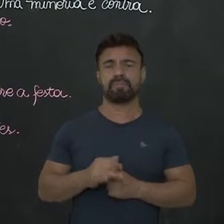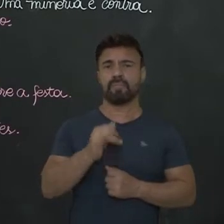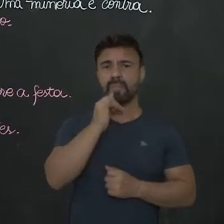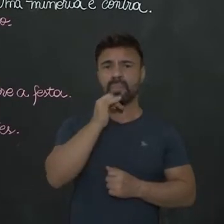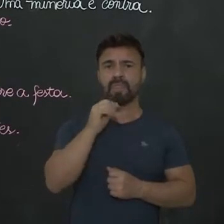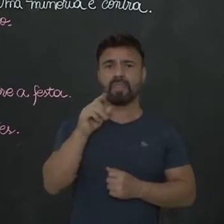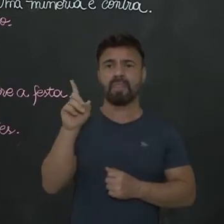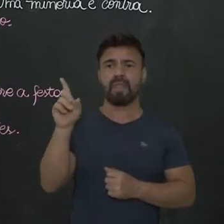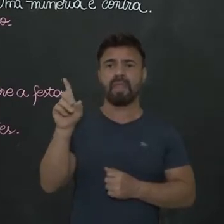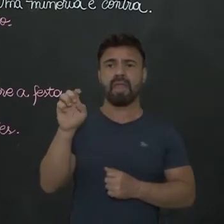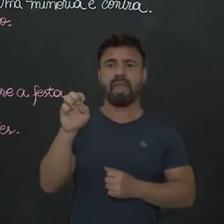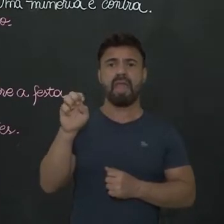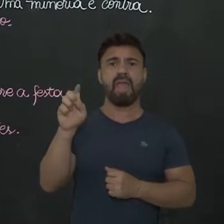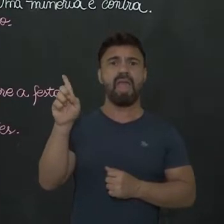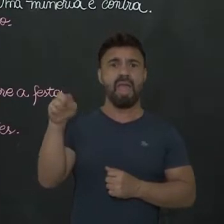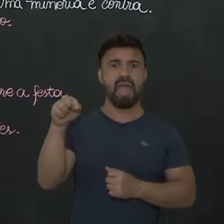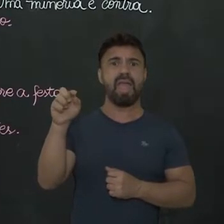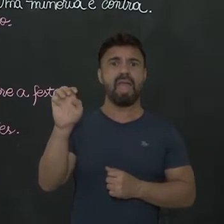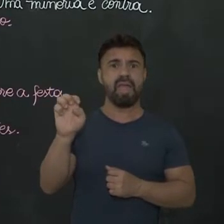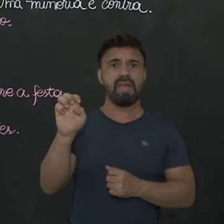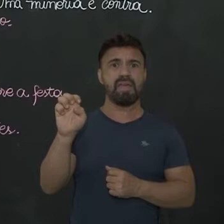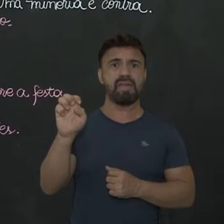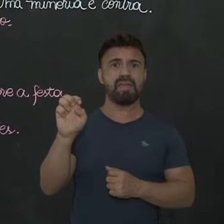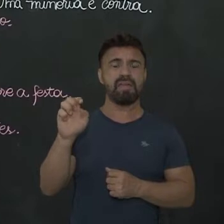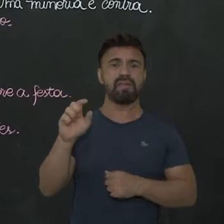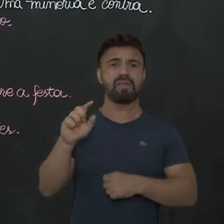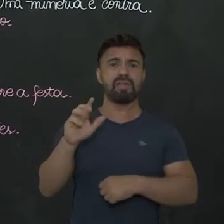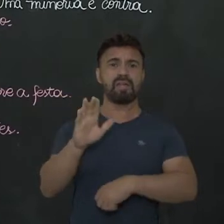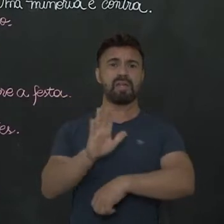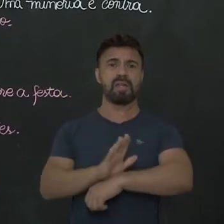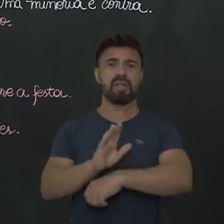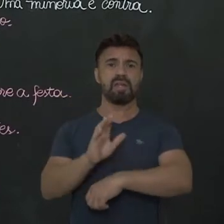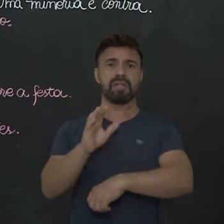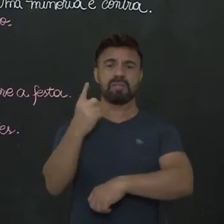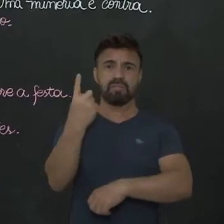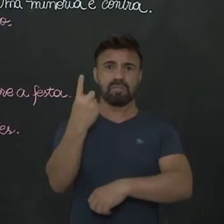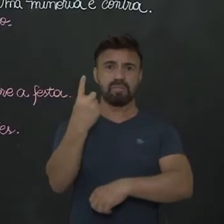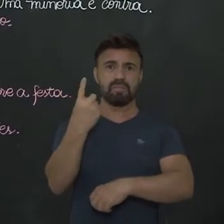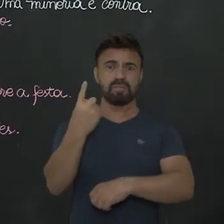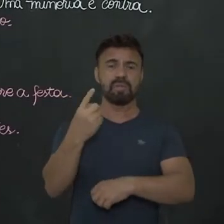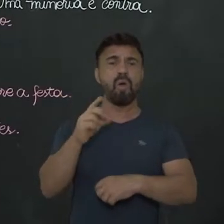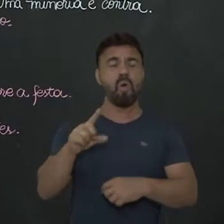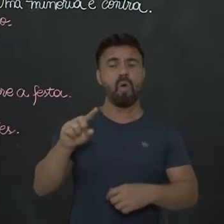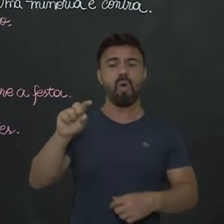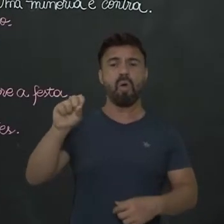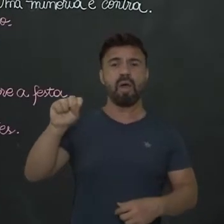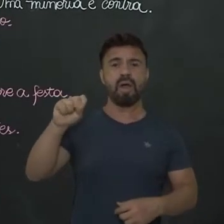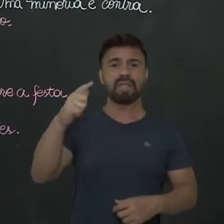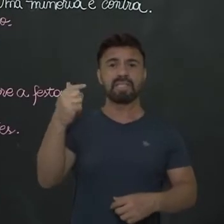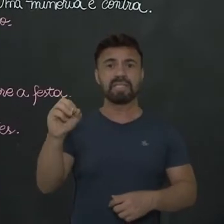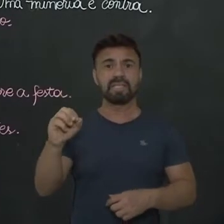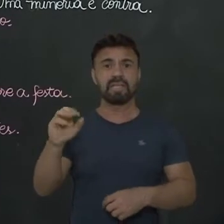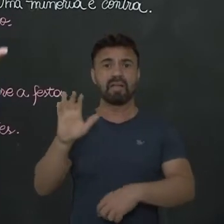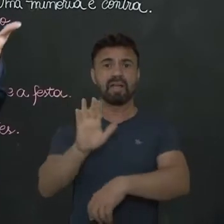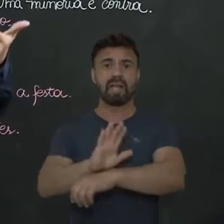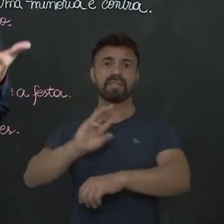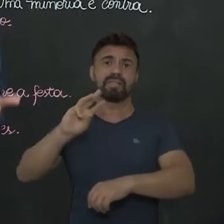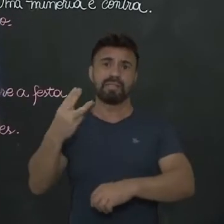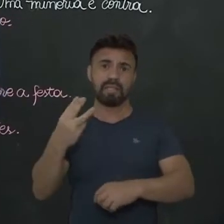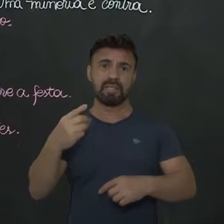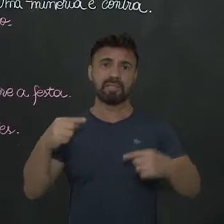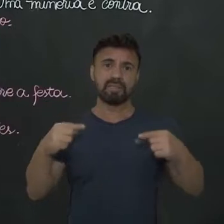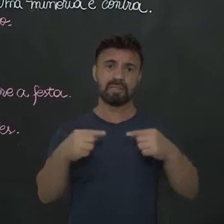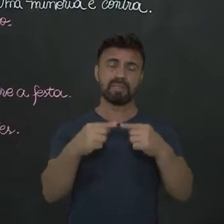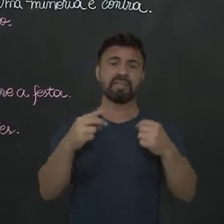eu digo, é 1h da tarde. O verbo concorda com a expressão 1h. Ou são 3h da tarde. O